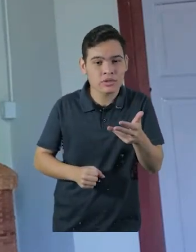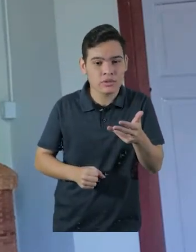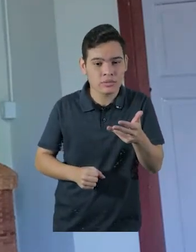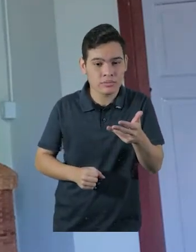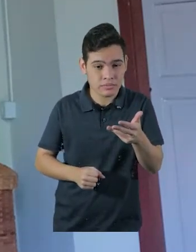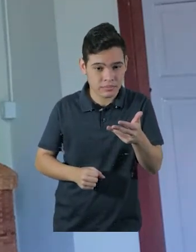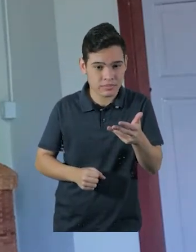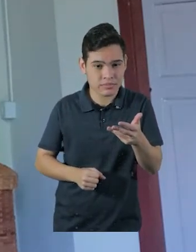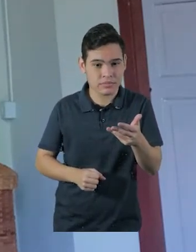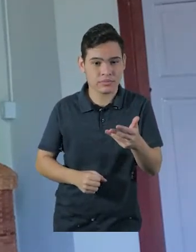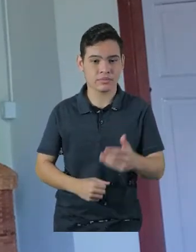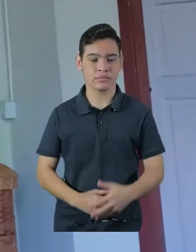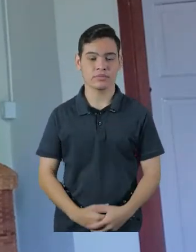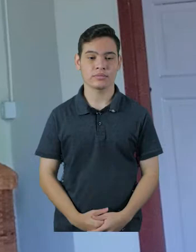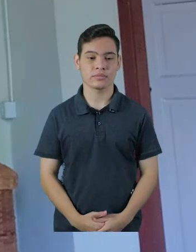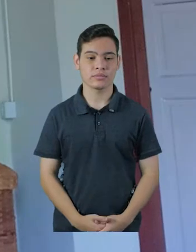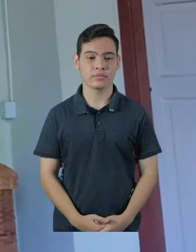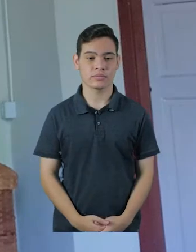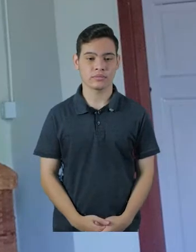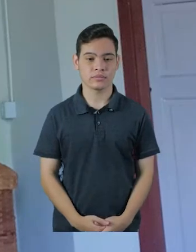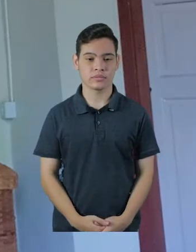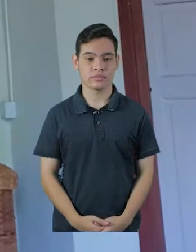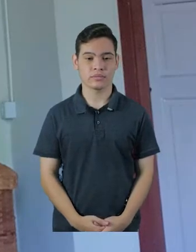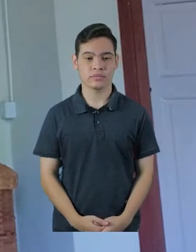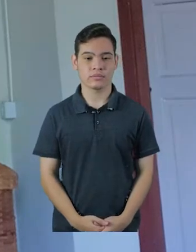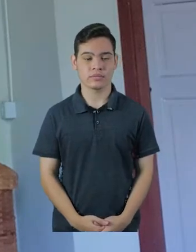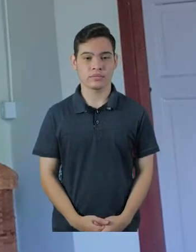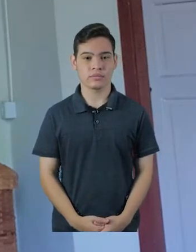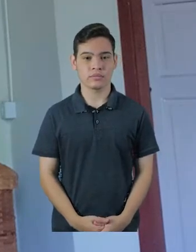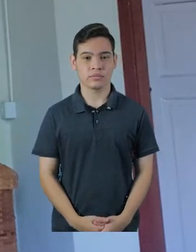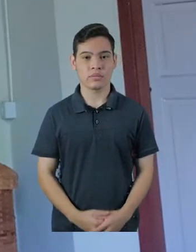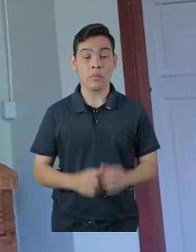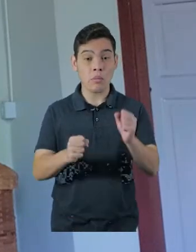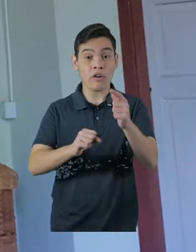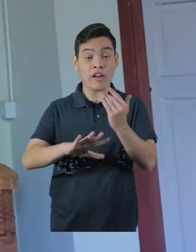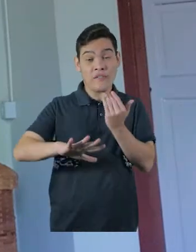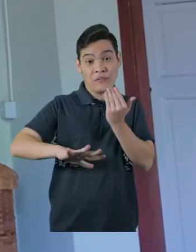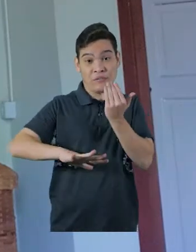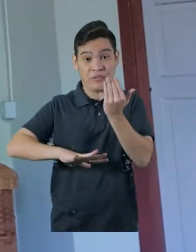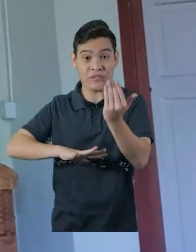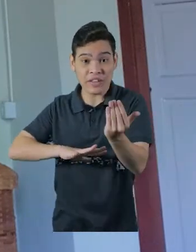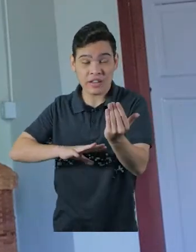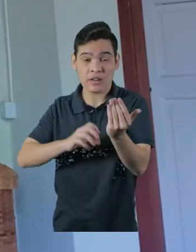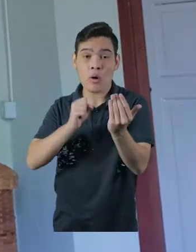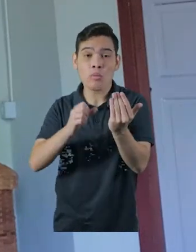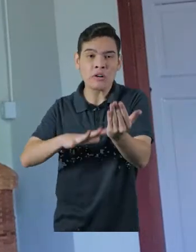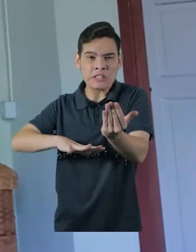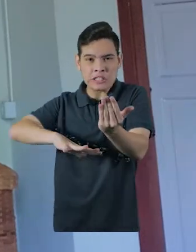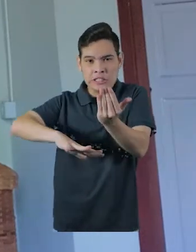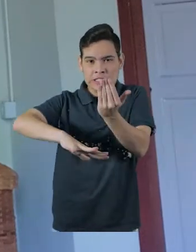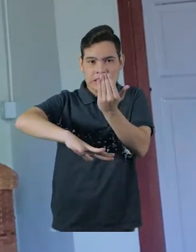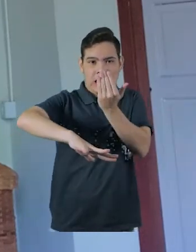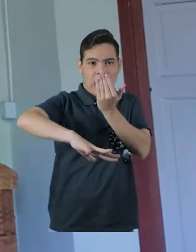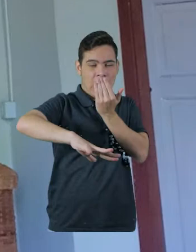velocidades, com uma amplitude pequena ou uma amplitude bem grande.